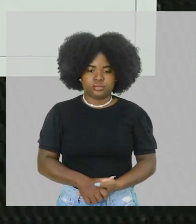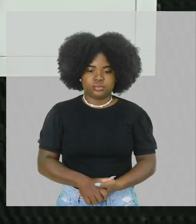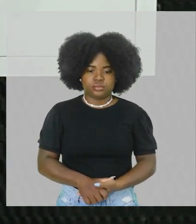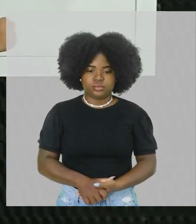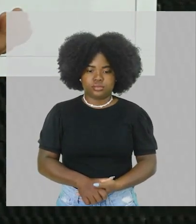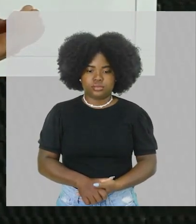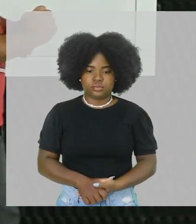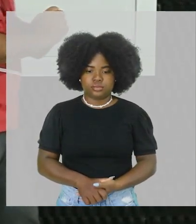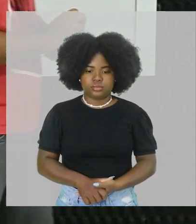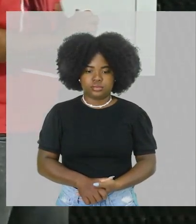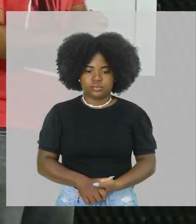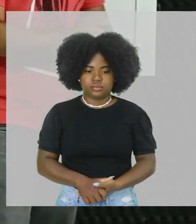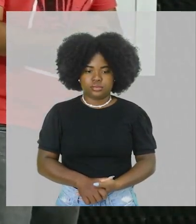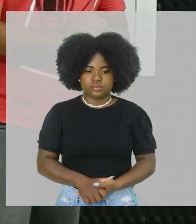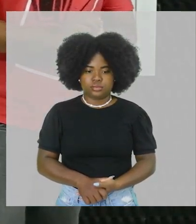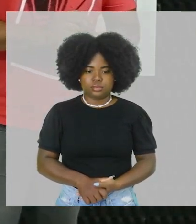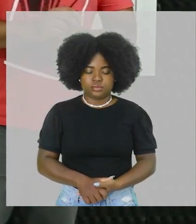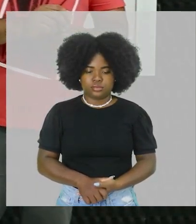seguinte.